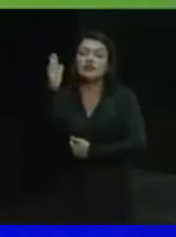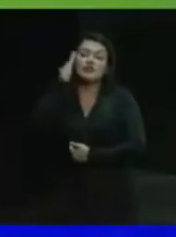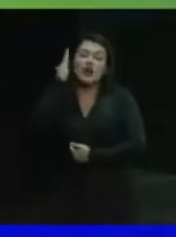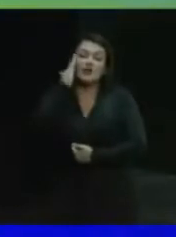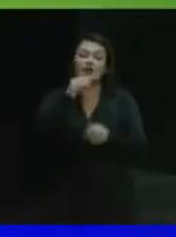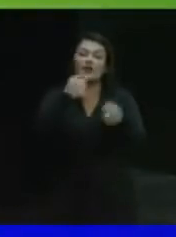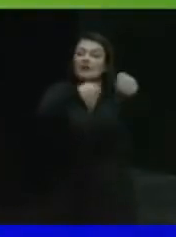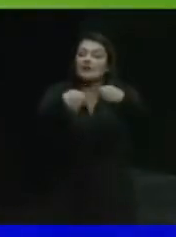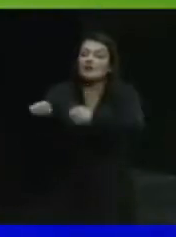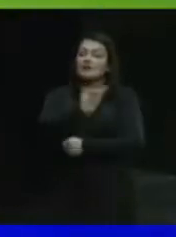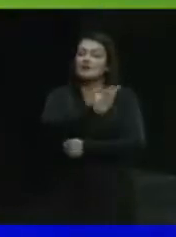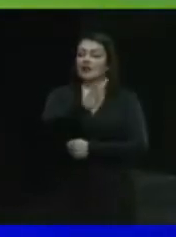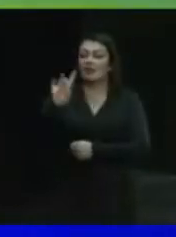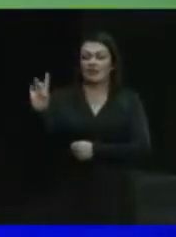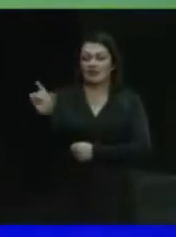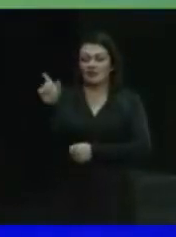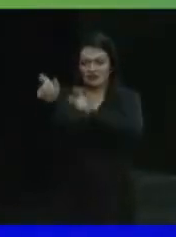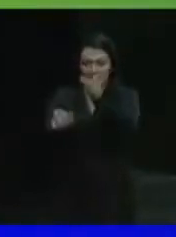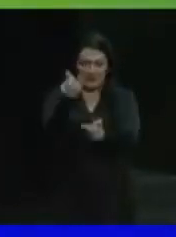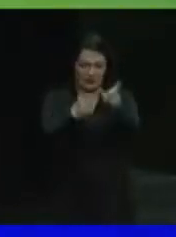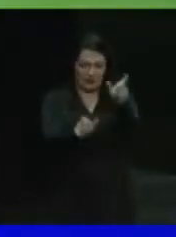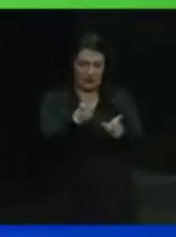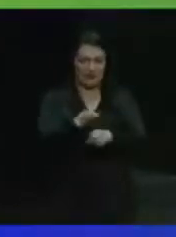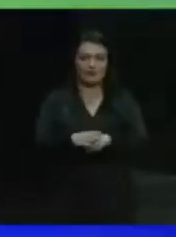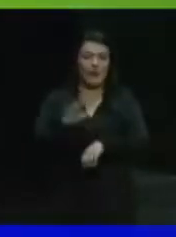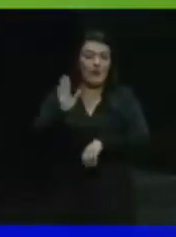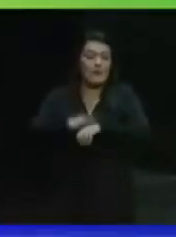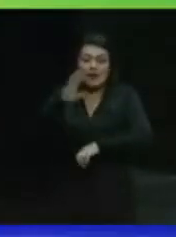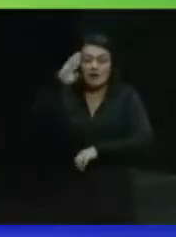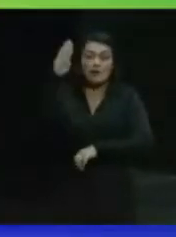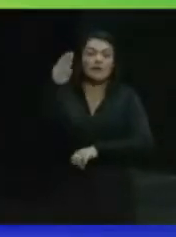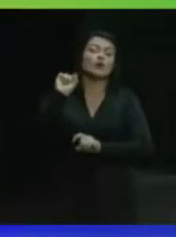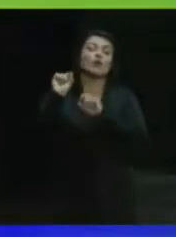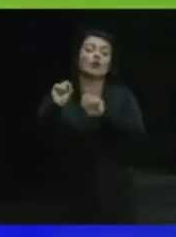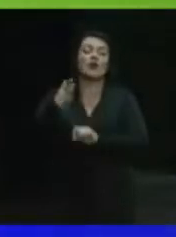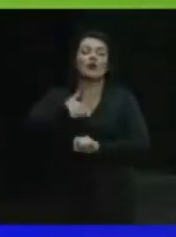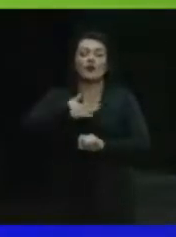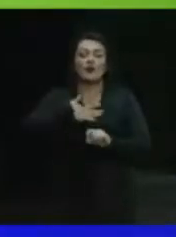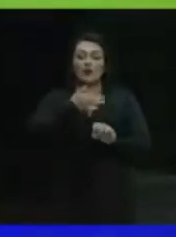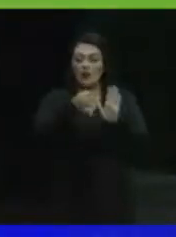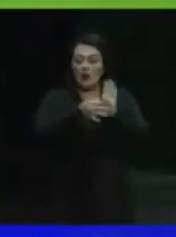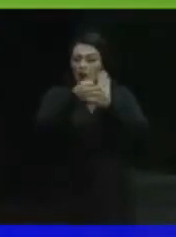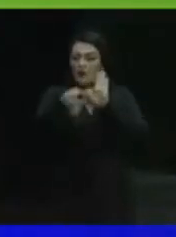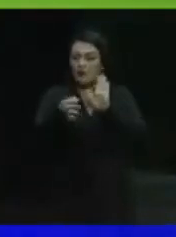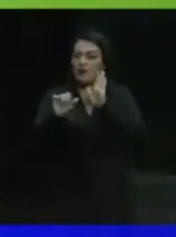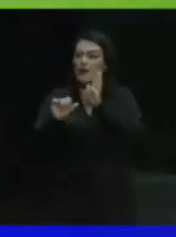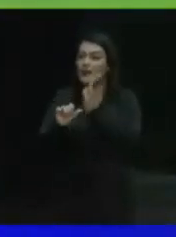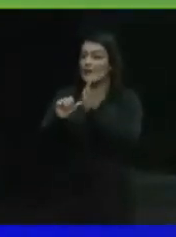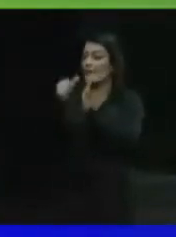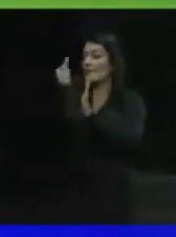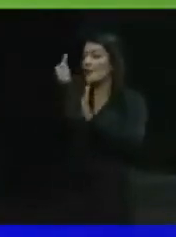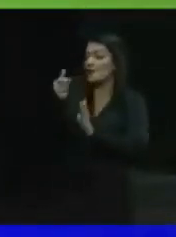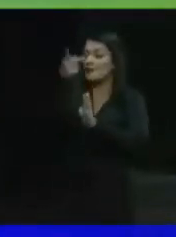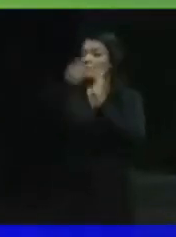atenção específica. E como medida prioritária, sugerimos a primeira operação